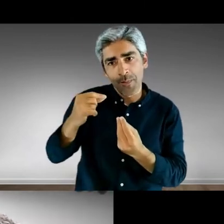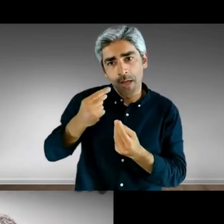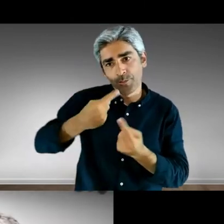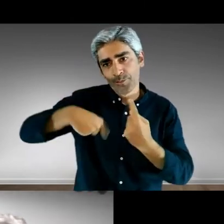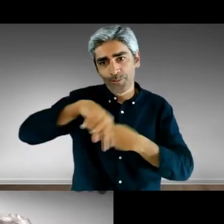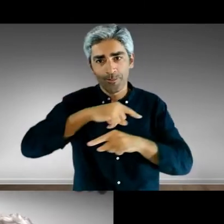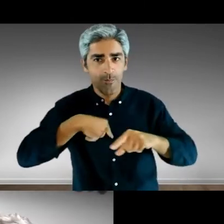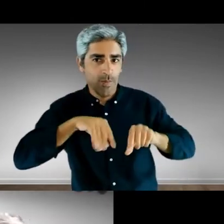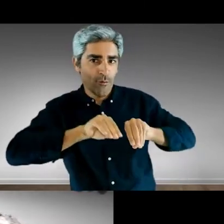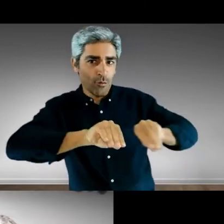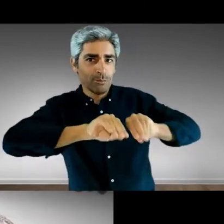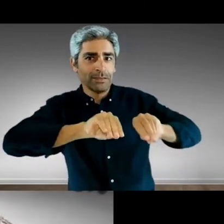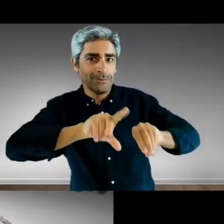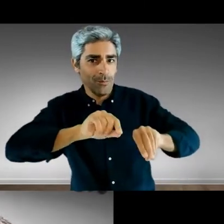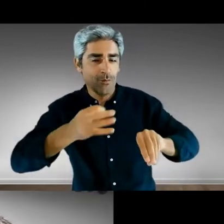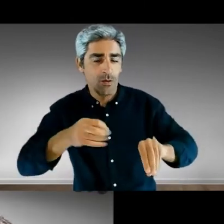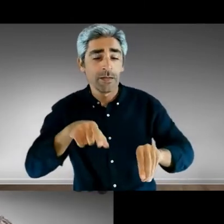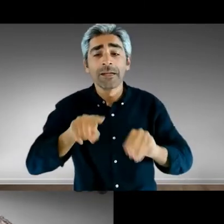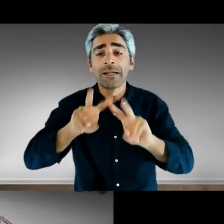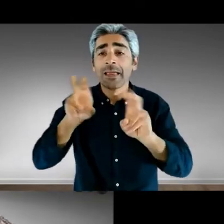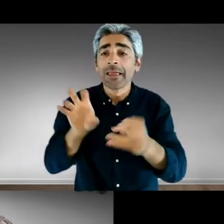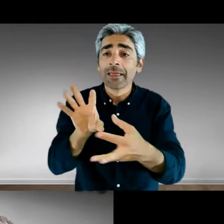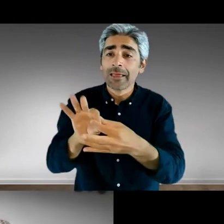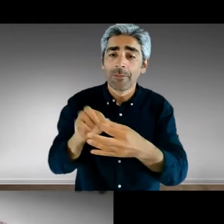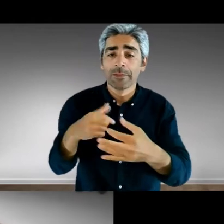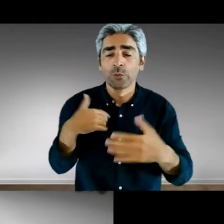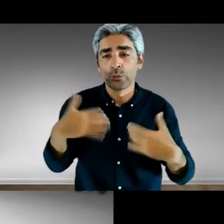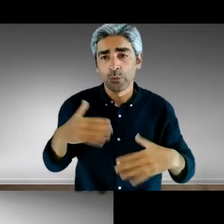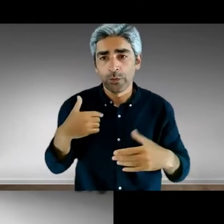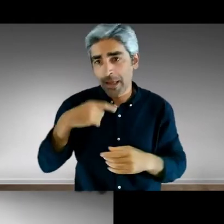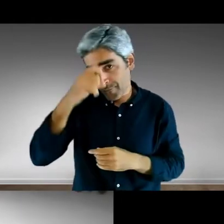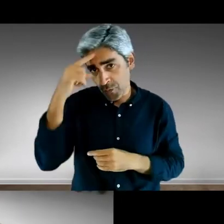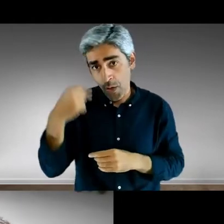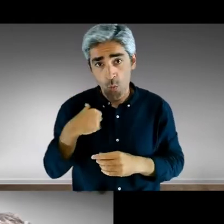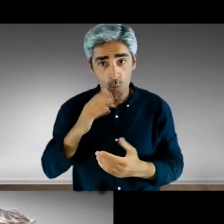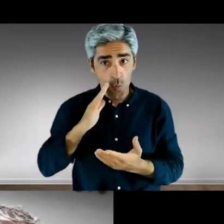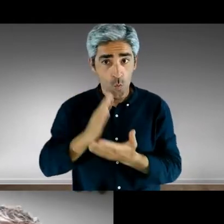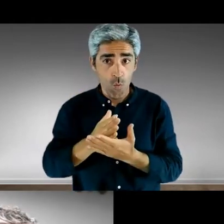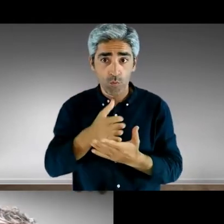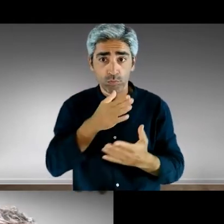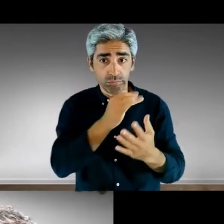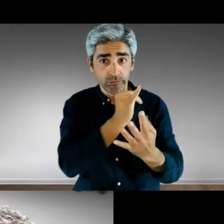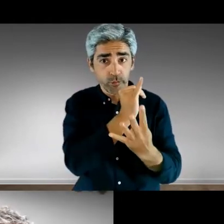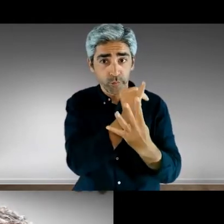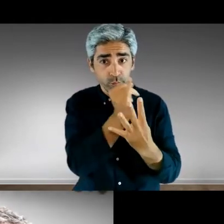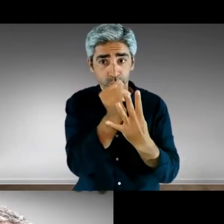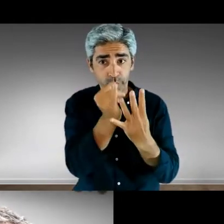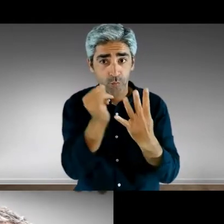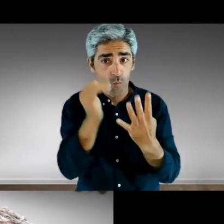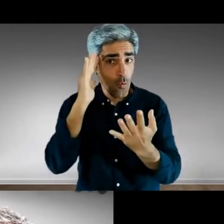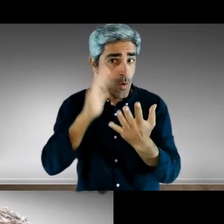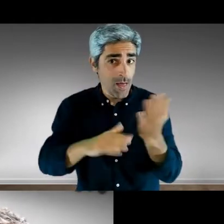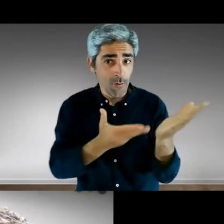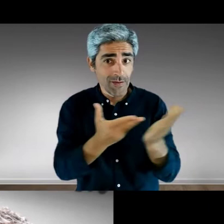Pronto, sobre o tema, tenho sempre aqui a dificuldade de ser o último preletor, que quando os meus convidados, os meus colegas e